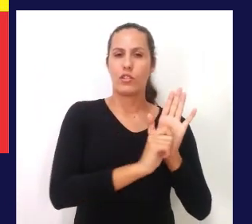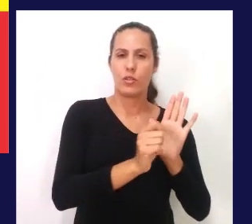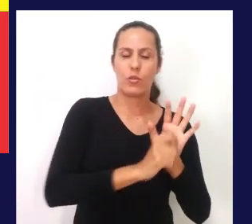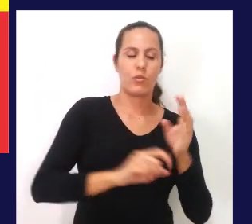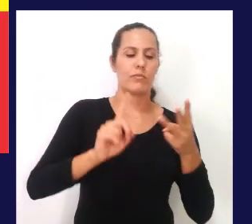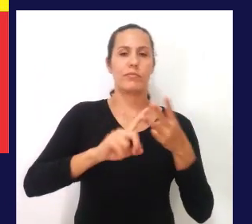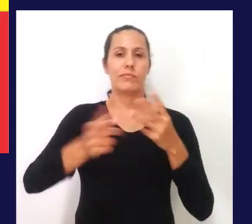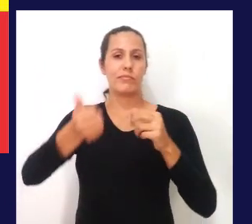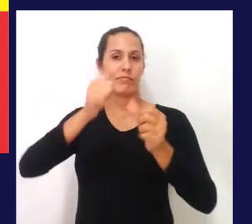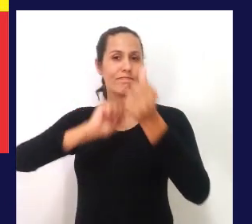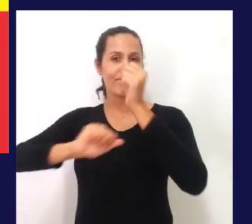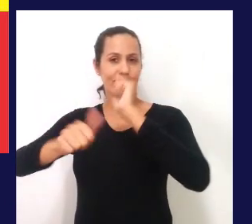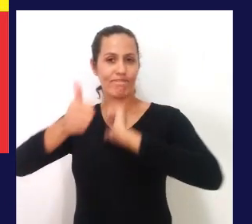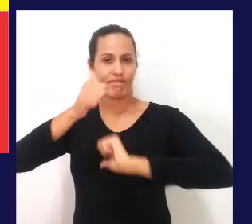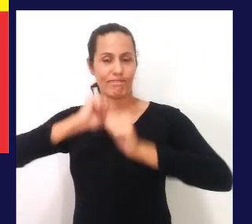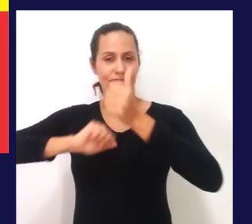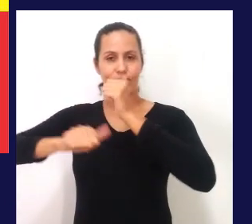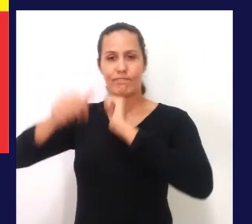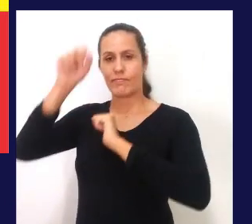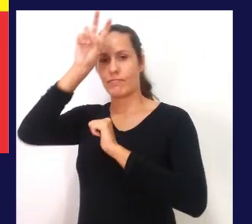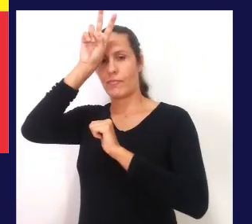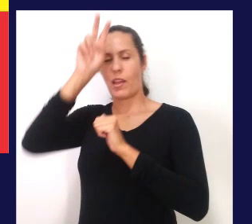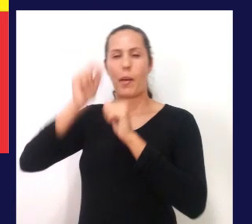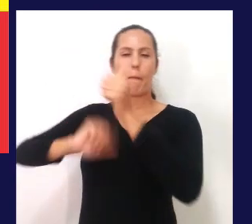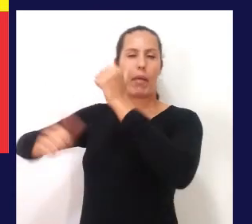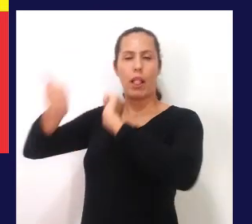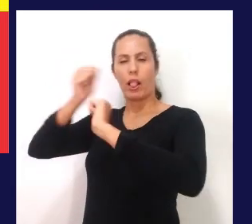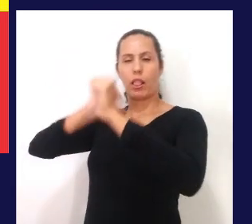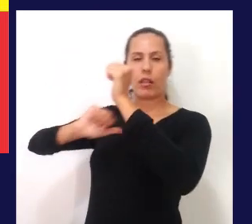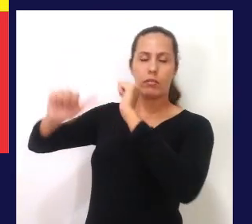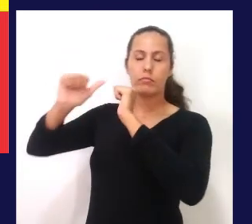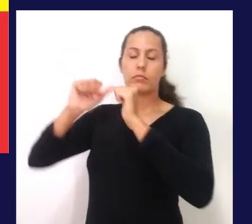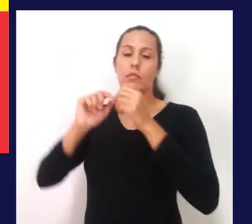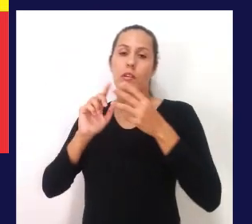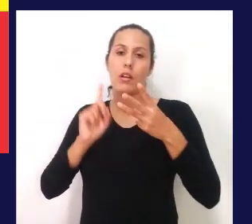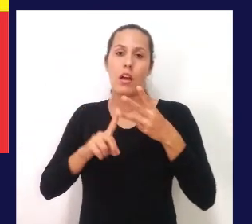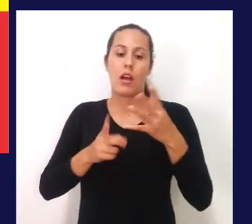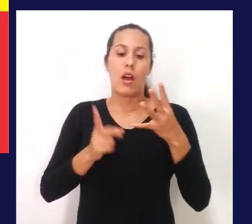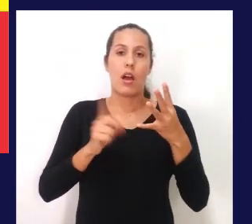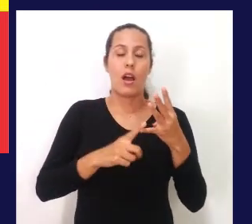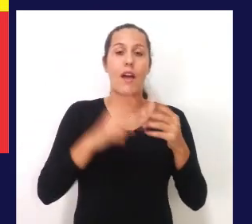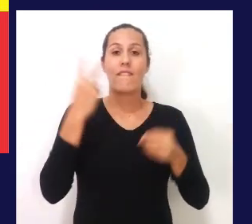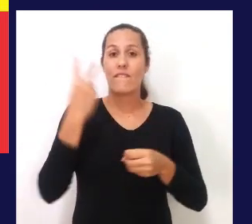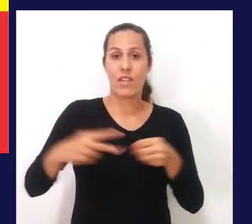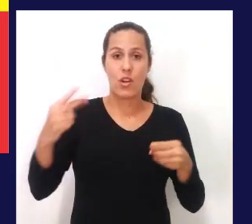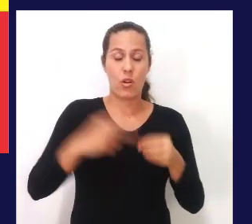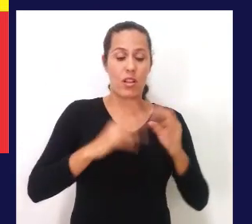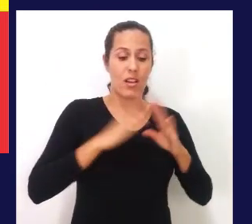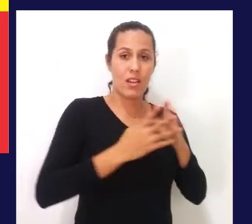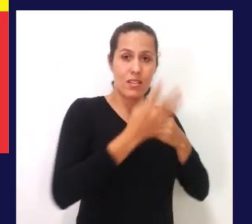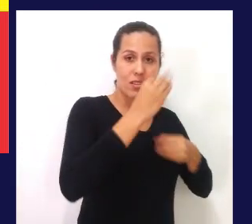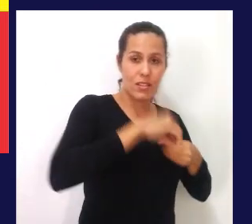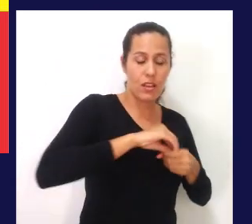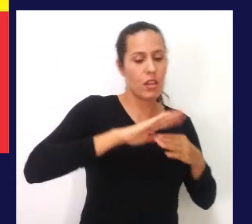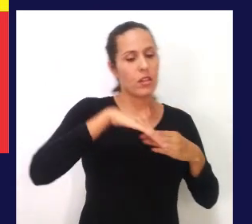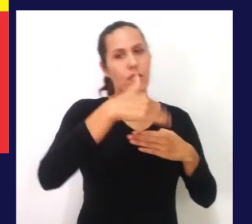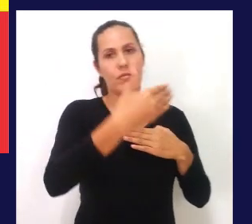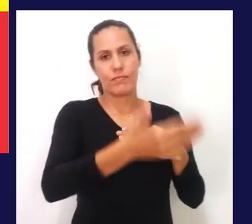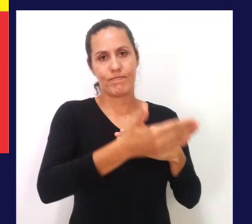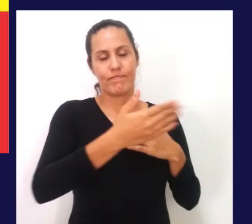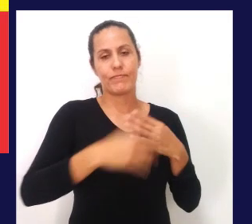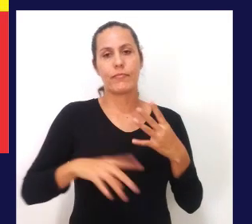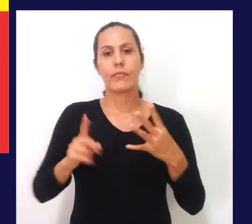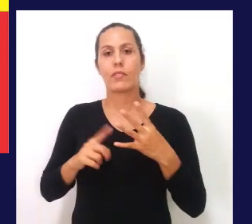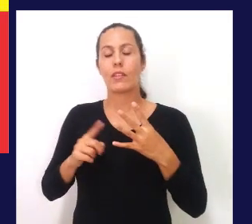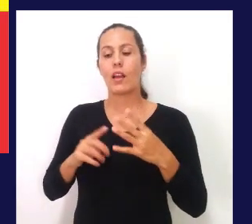de drogas que são psicoativas, a violência que vai existir dentro e fora de casa,